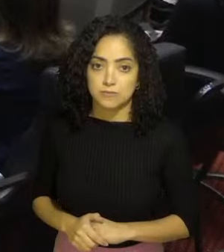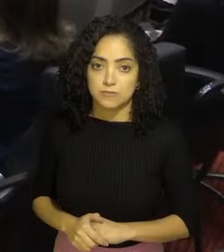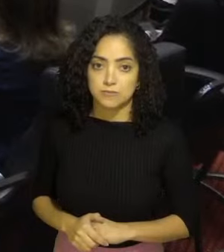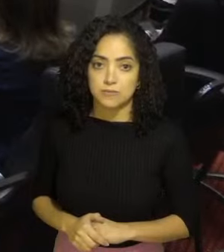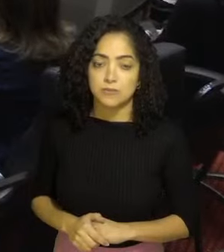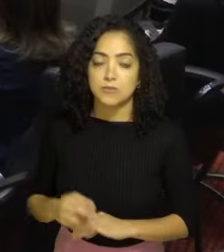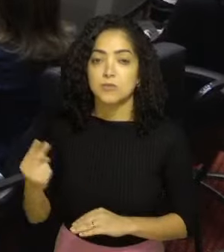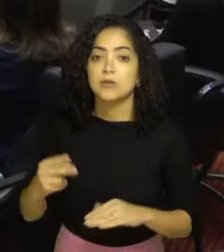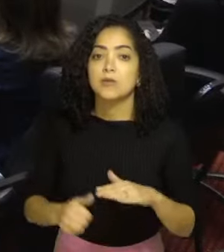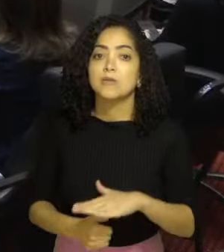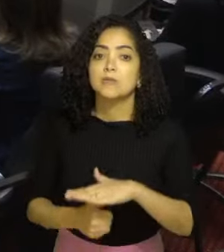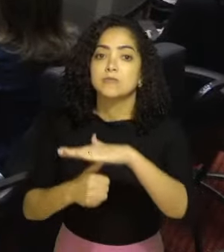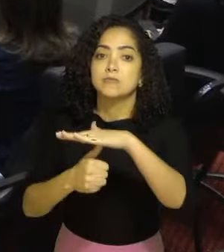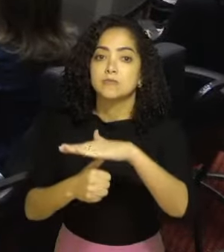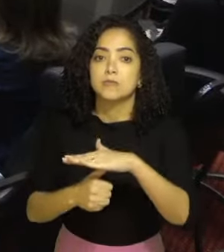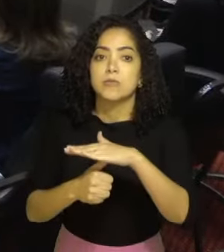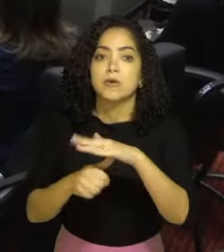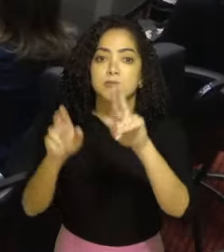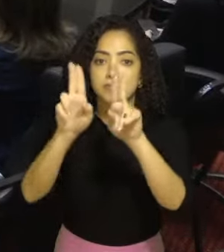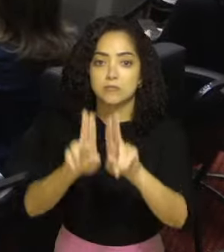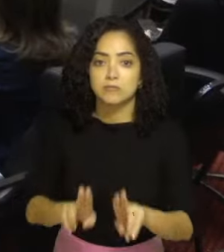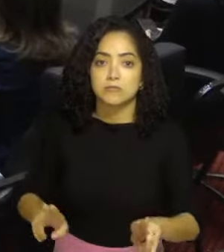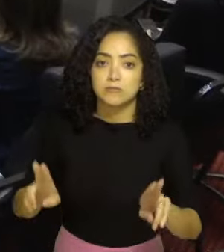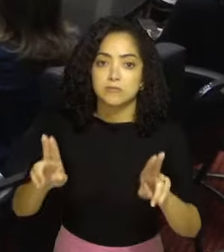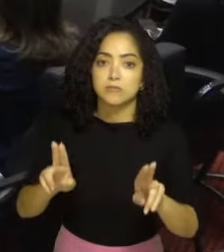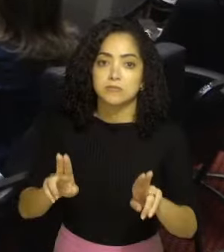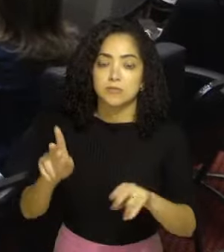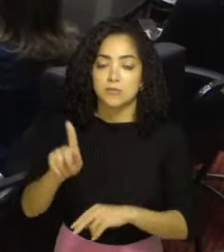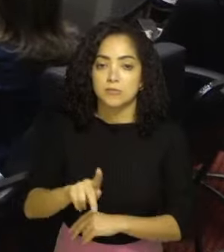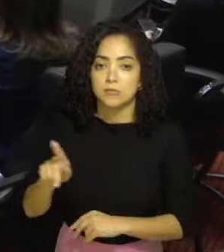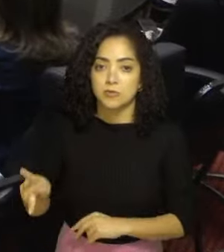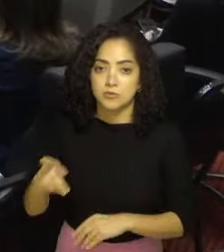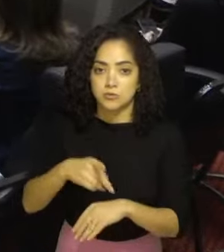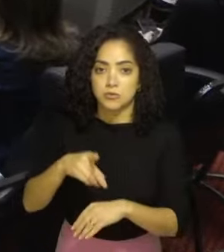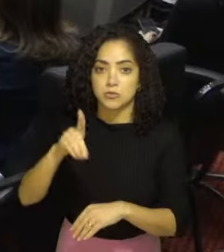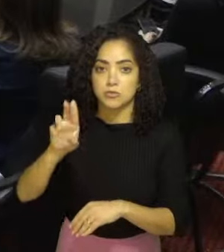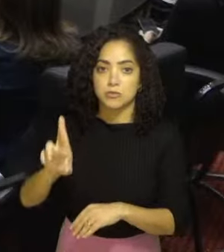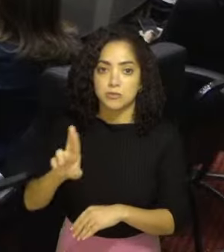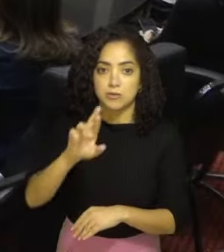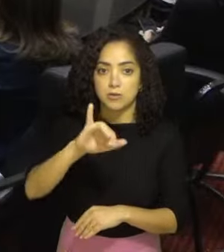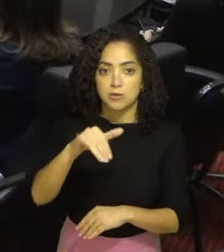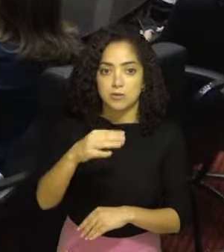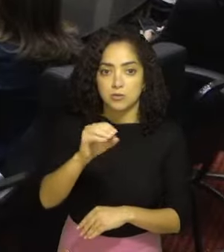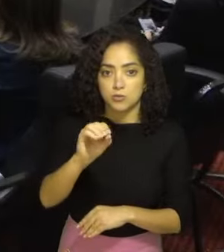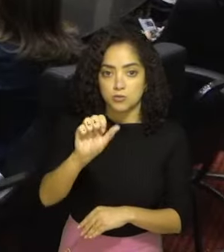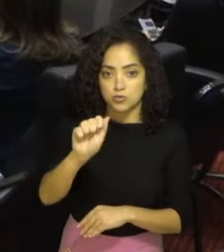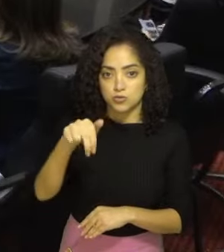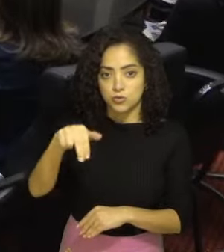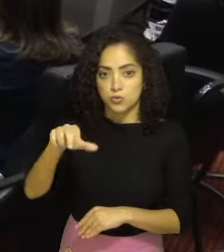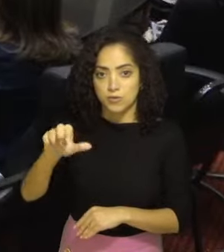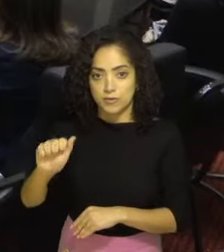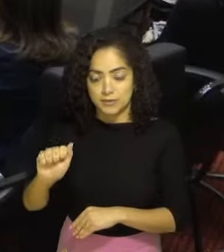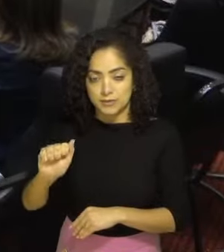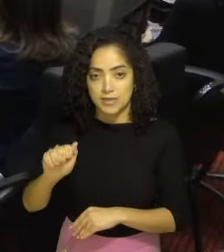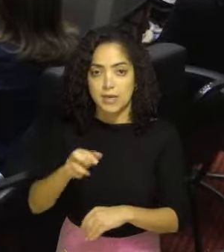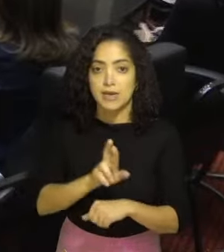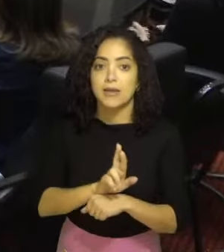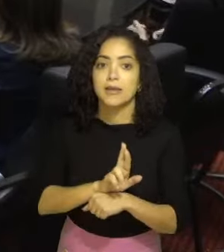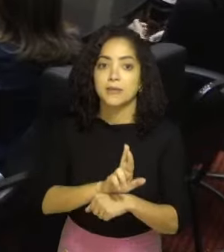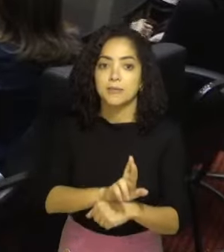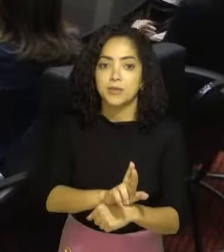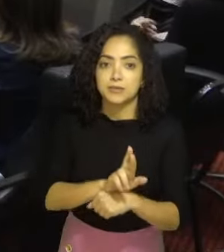Vice-reitora da Universidade Federal de Santa Catarina, professora doutora Joana Célia dos Passos, neste ato